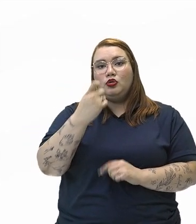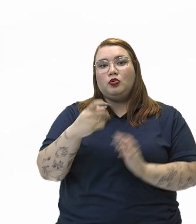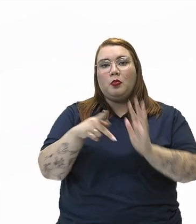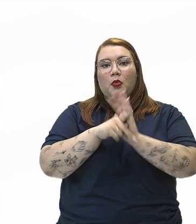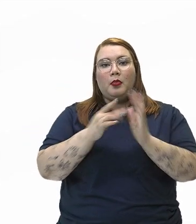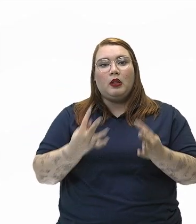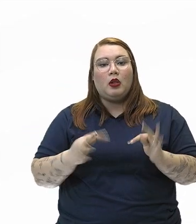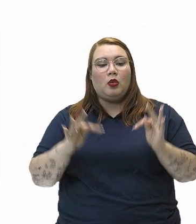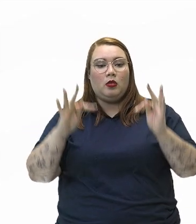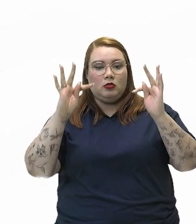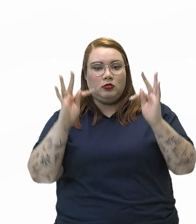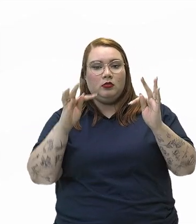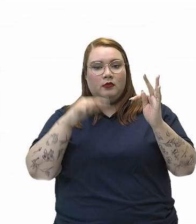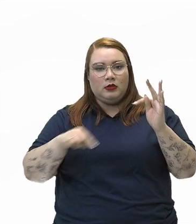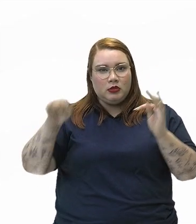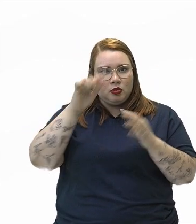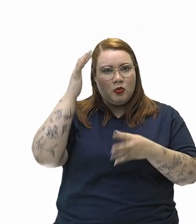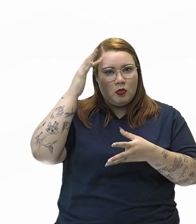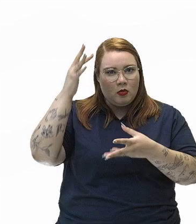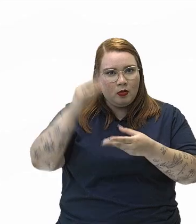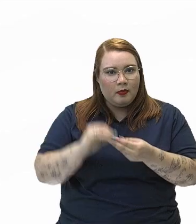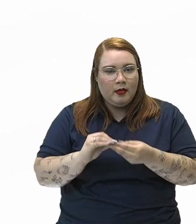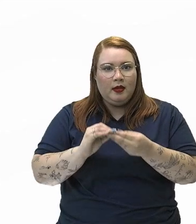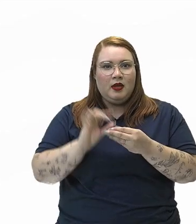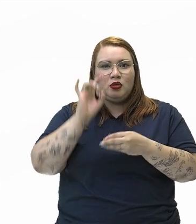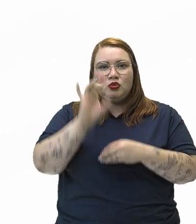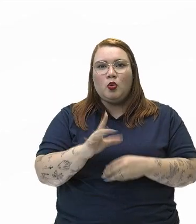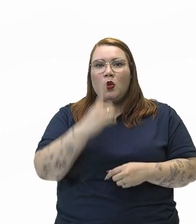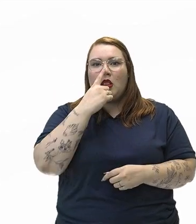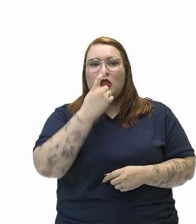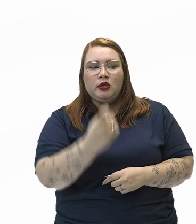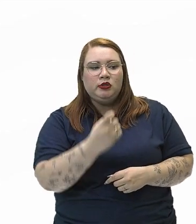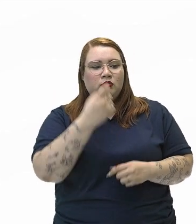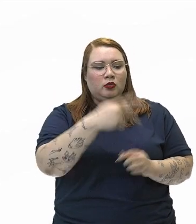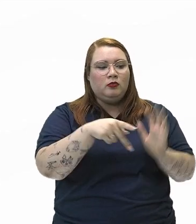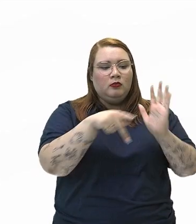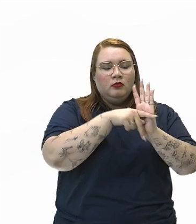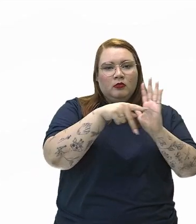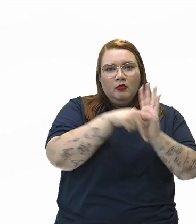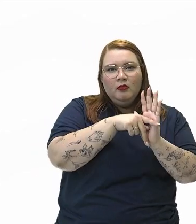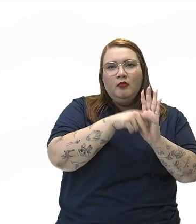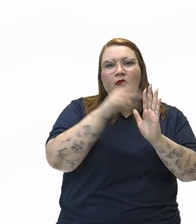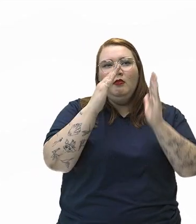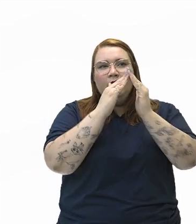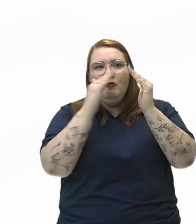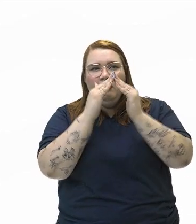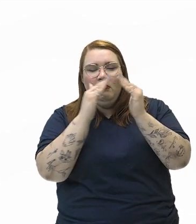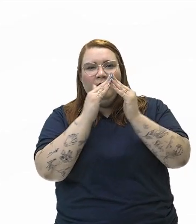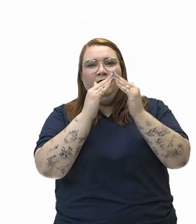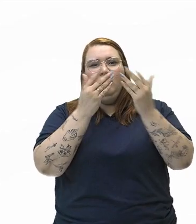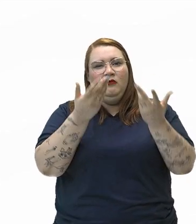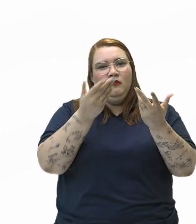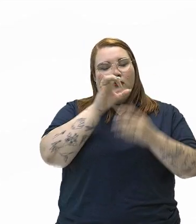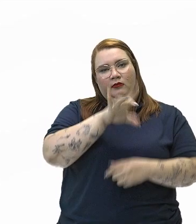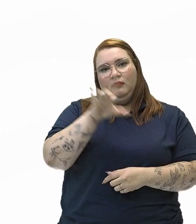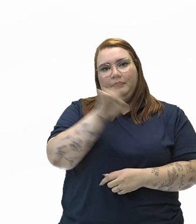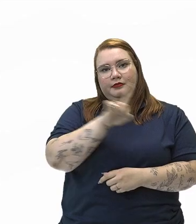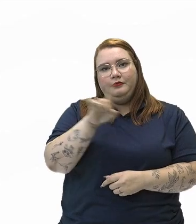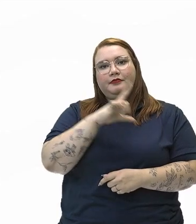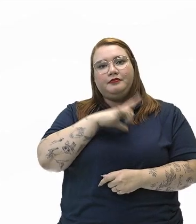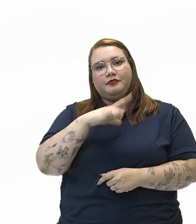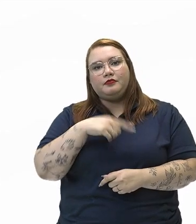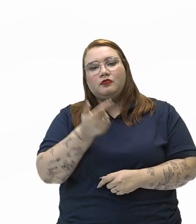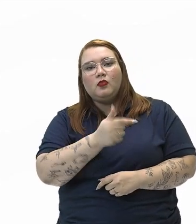vocês entenderem como vai muito mais além essa questão aí da lei que preconiza o descarte de resíduos sólidos e tem